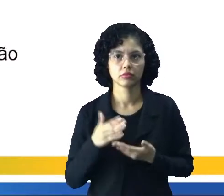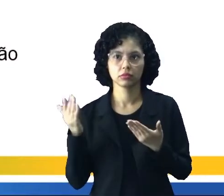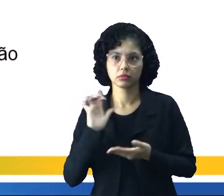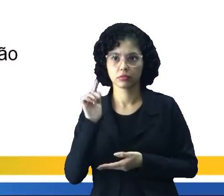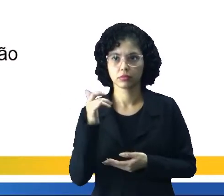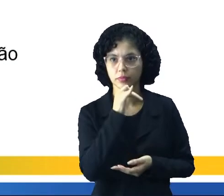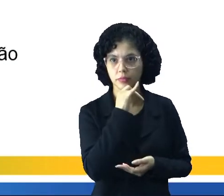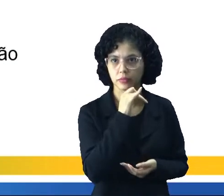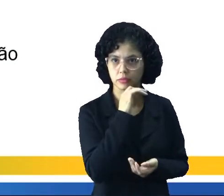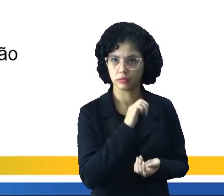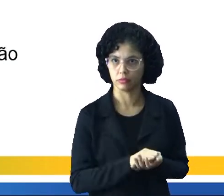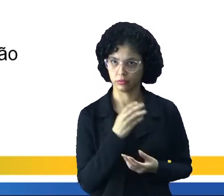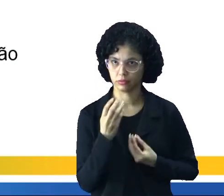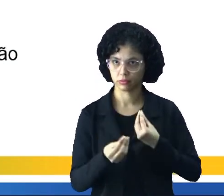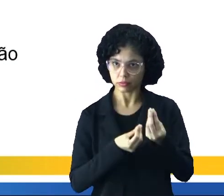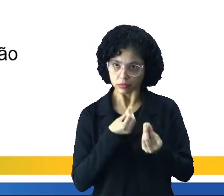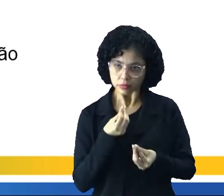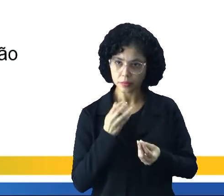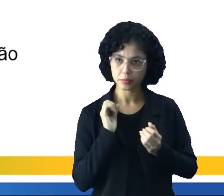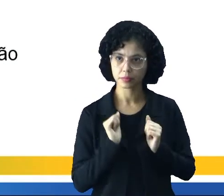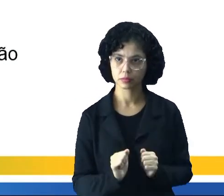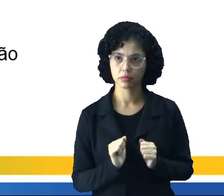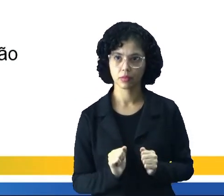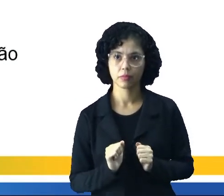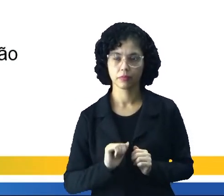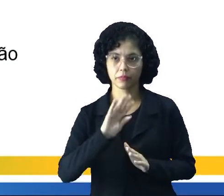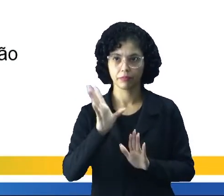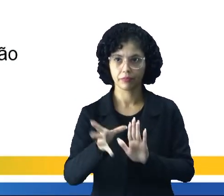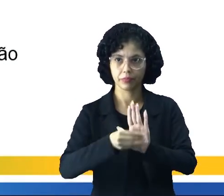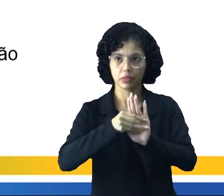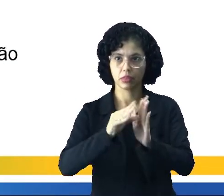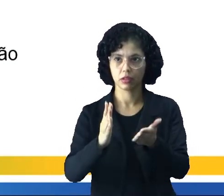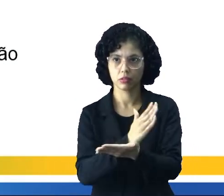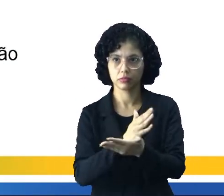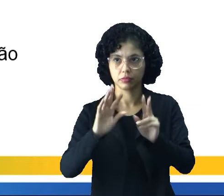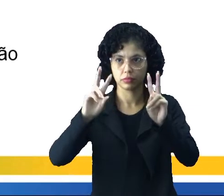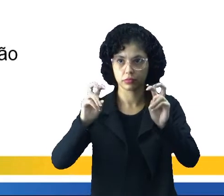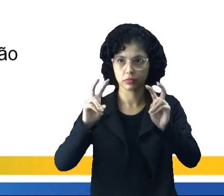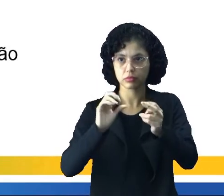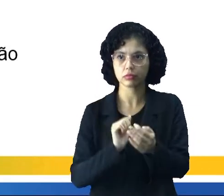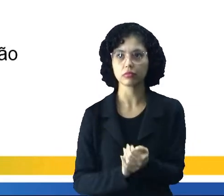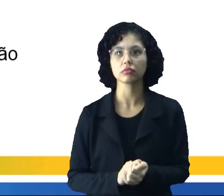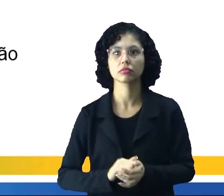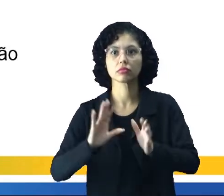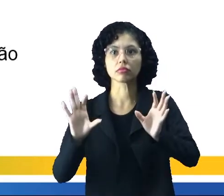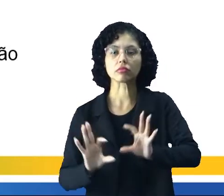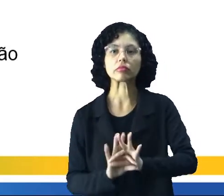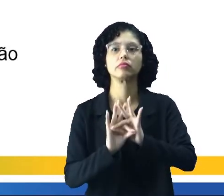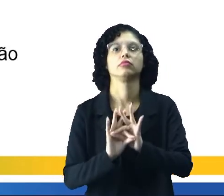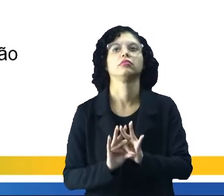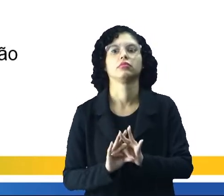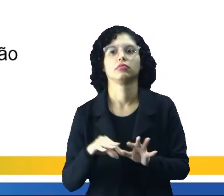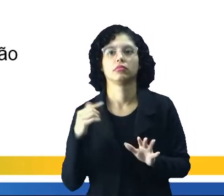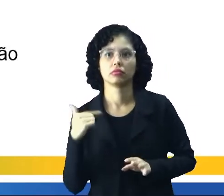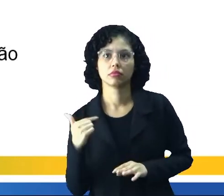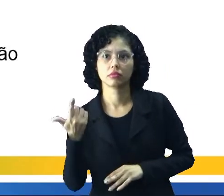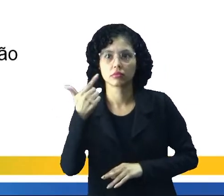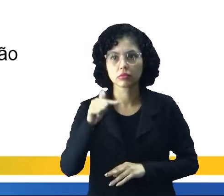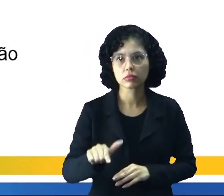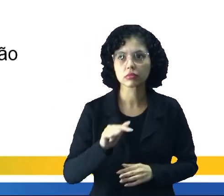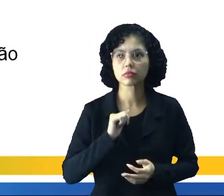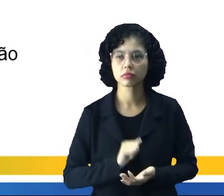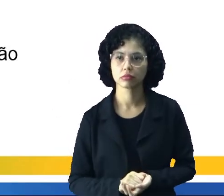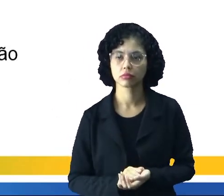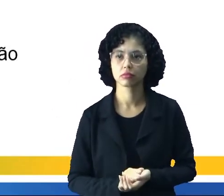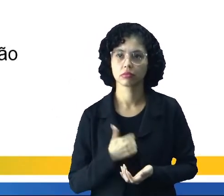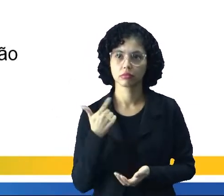Em outro exemplo, nós veremos como o participante emprega alguns termos reiteradas vezes, mas sem